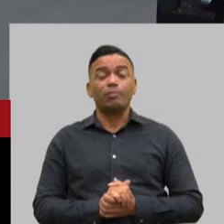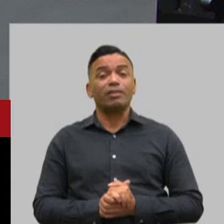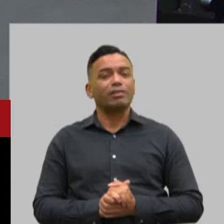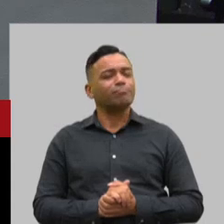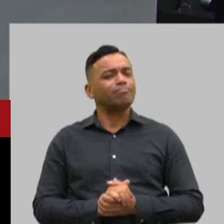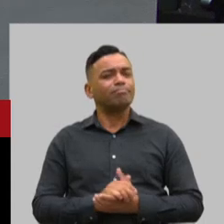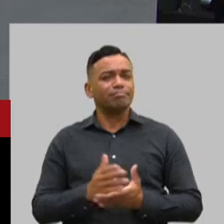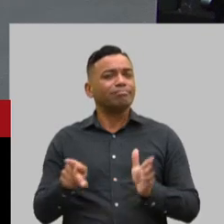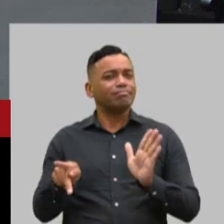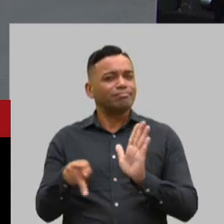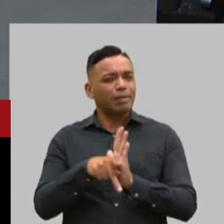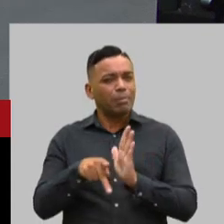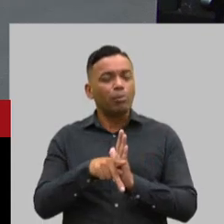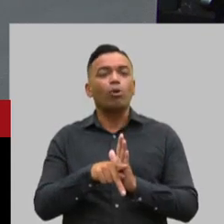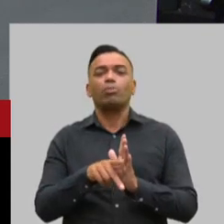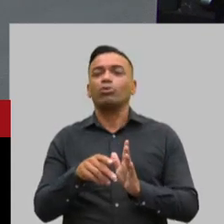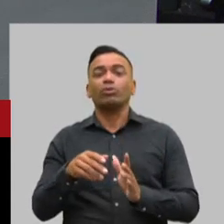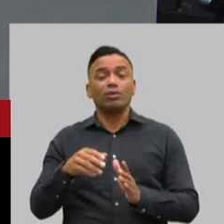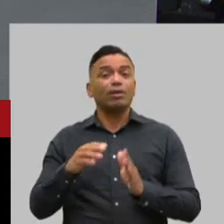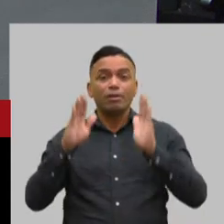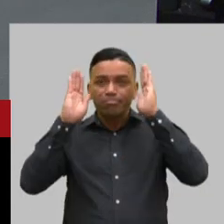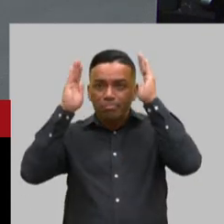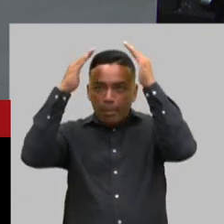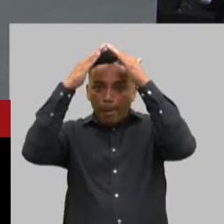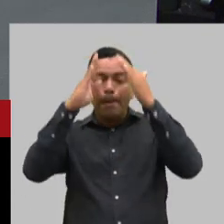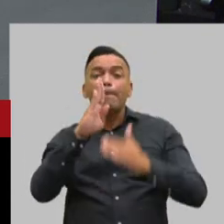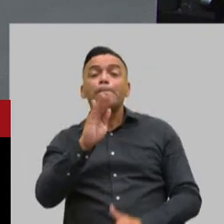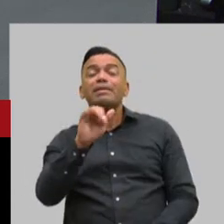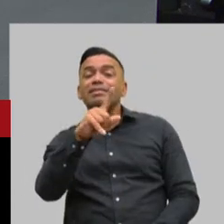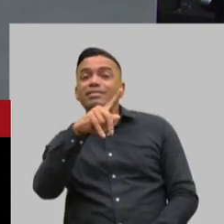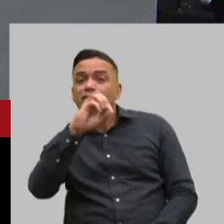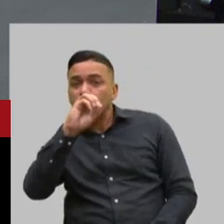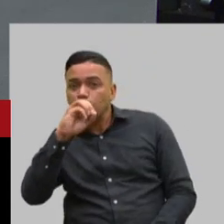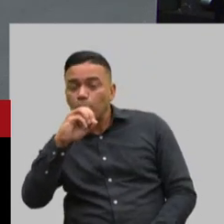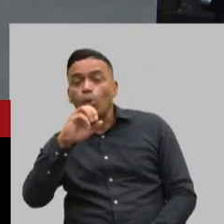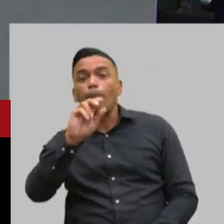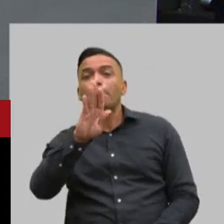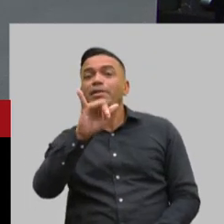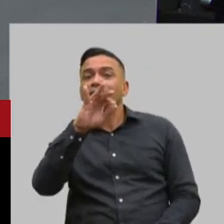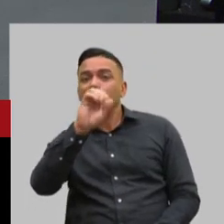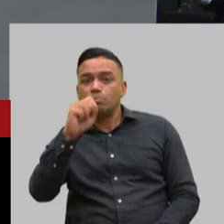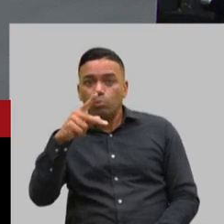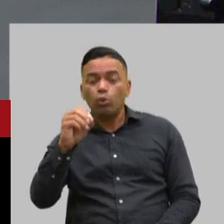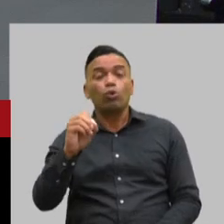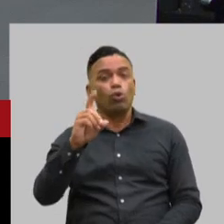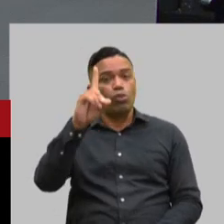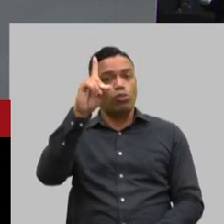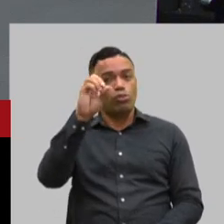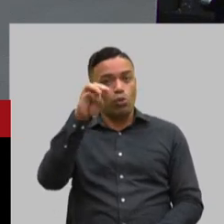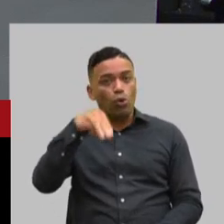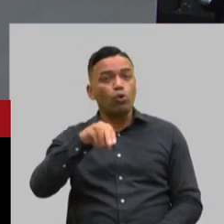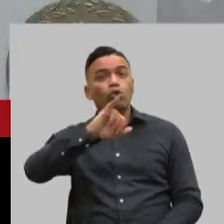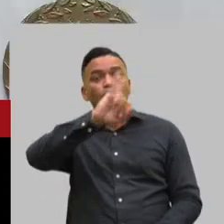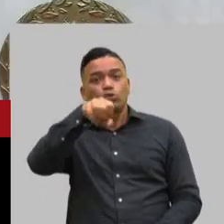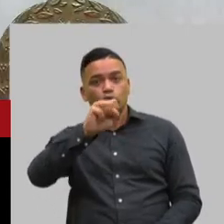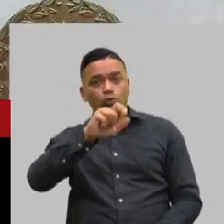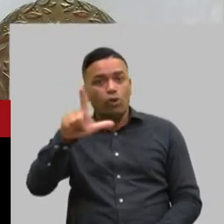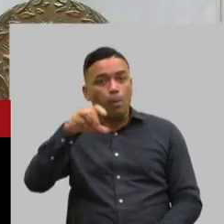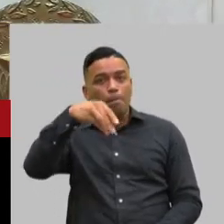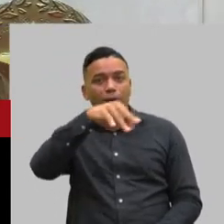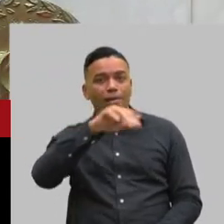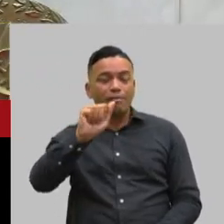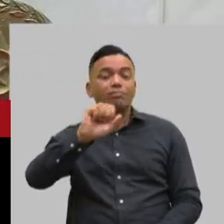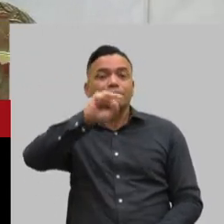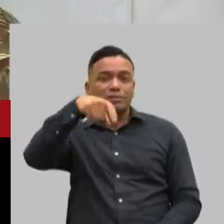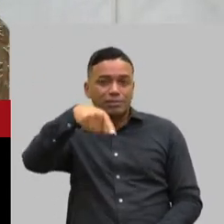Excelentíssimo e reverendíssimo senhor bispo auxiliar da Arquidiocese de Belo Horizonte, Dom Joel Maria dos Santos, representando a Arquidiocese.